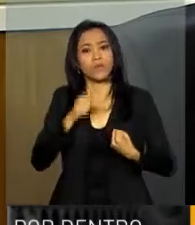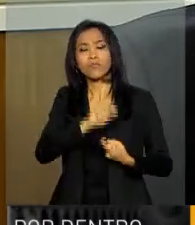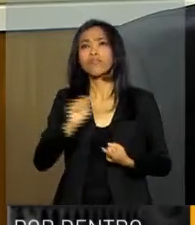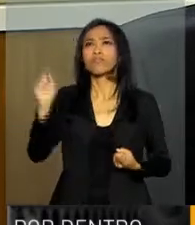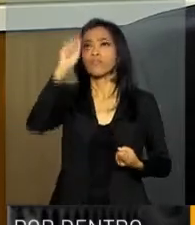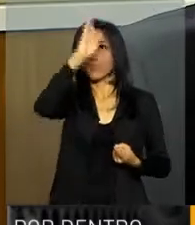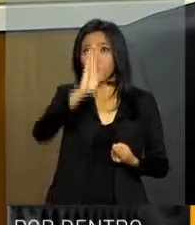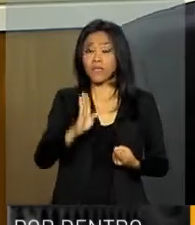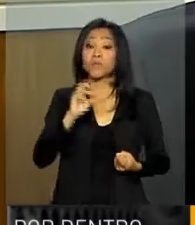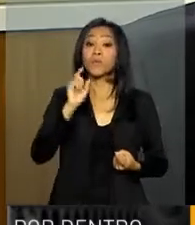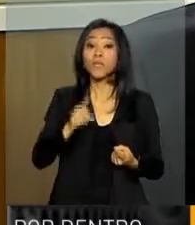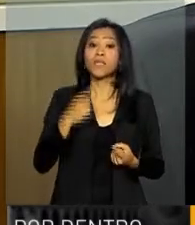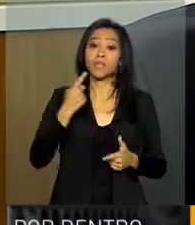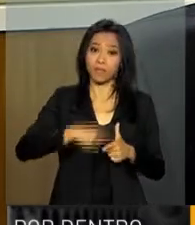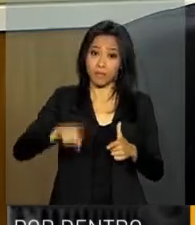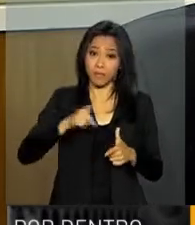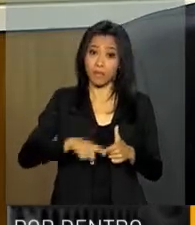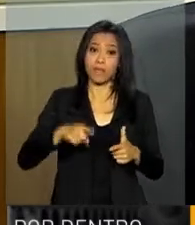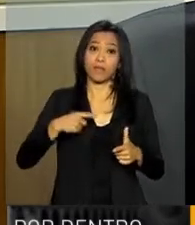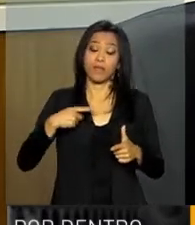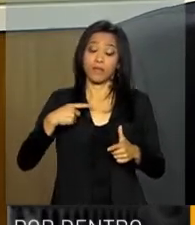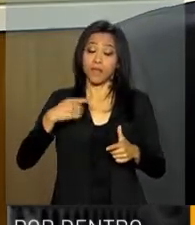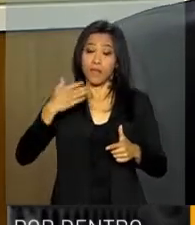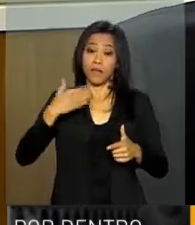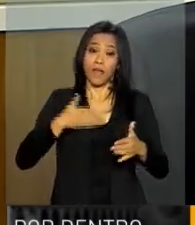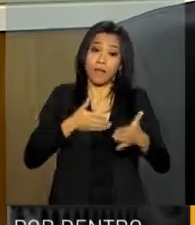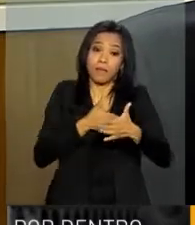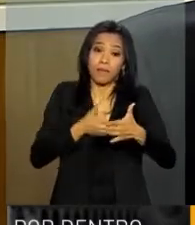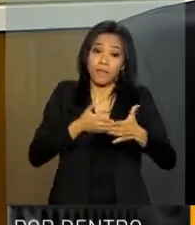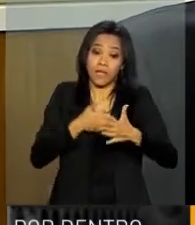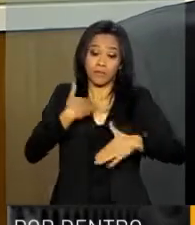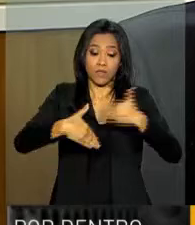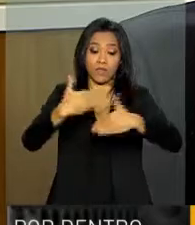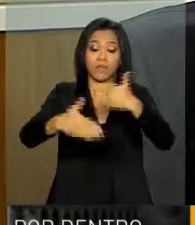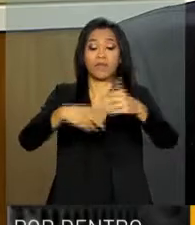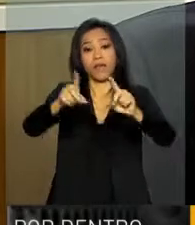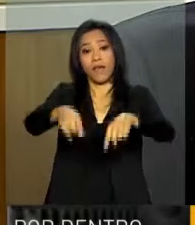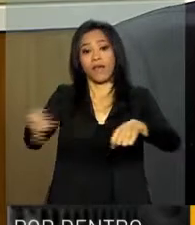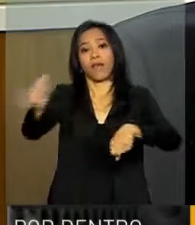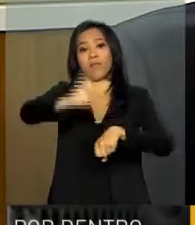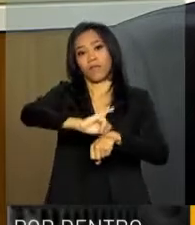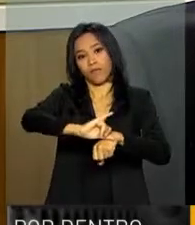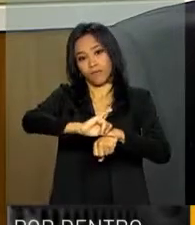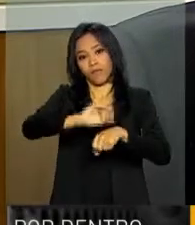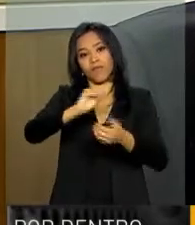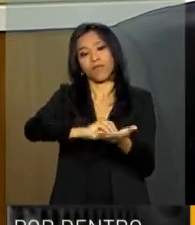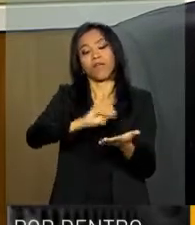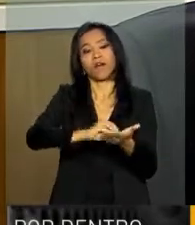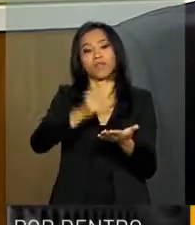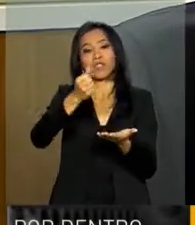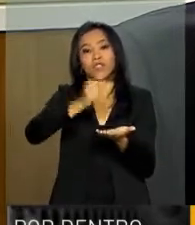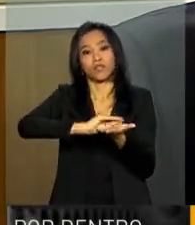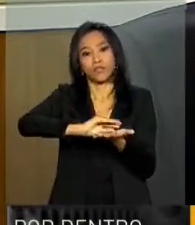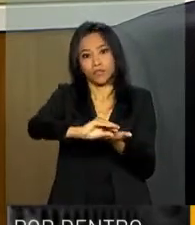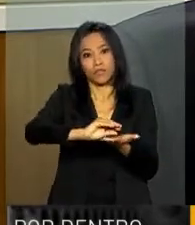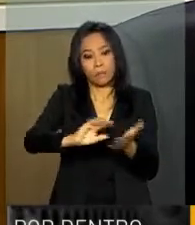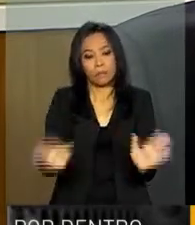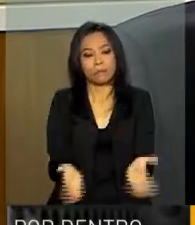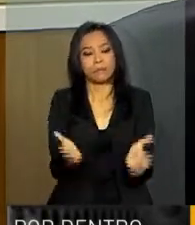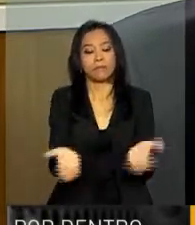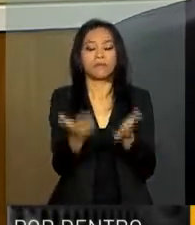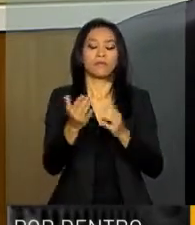impedido basicamente um maior desenvolvimento é uma delas sempre a capital investimento e outra regulação